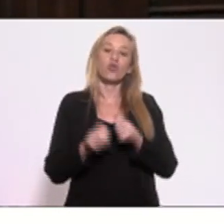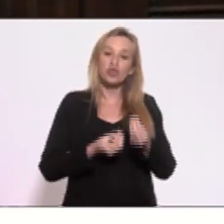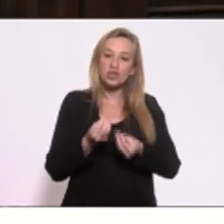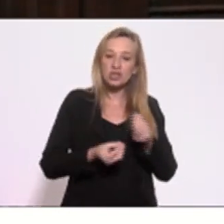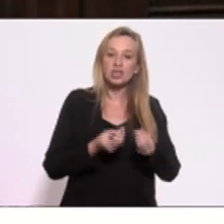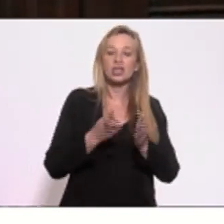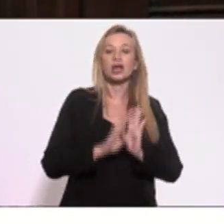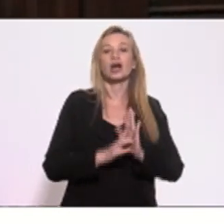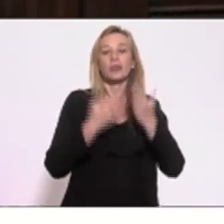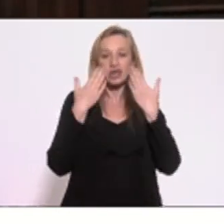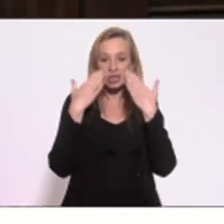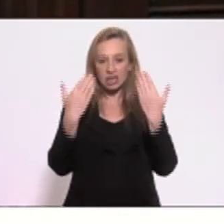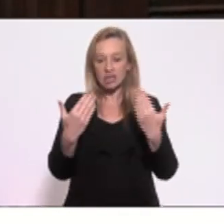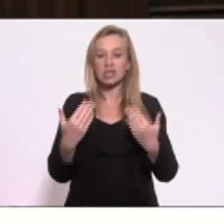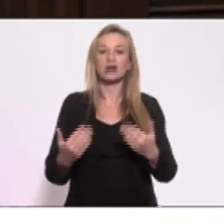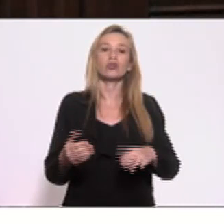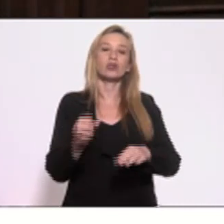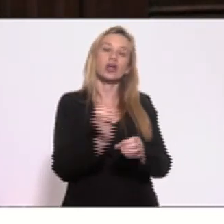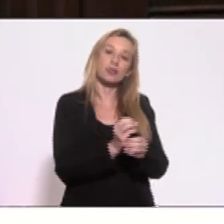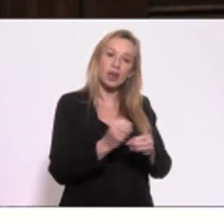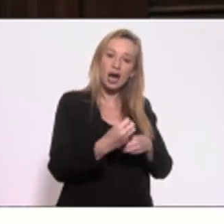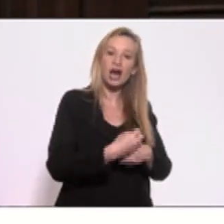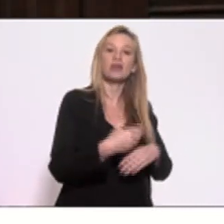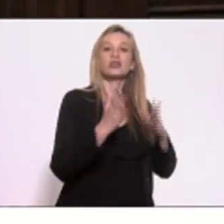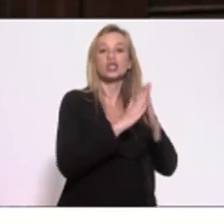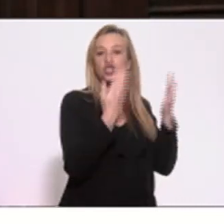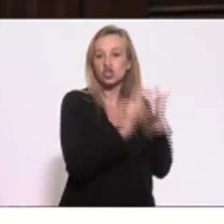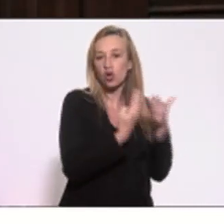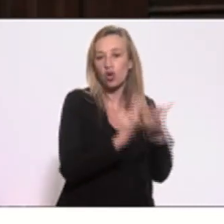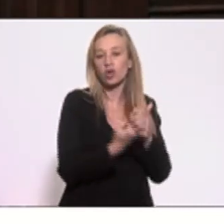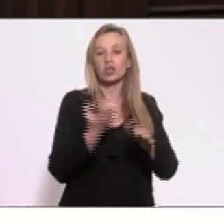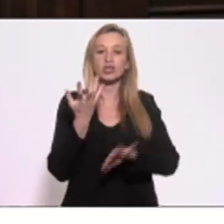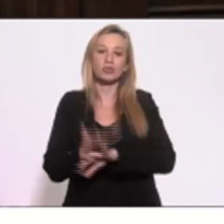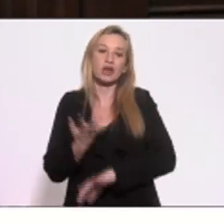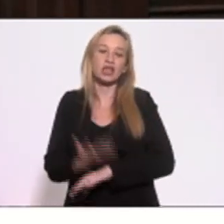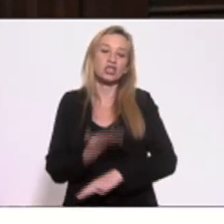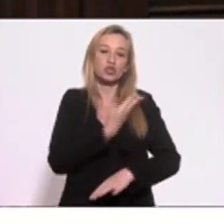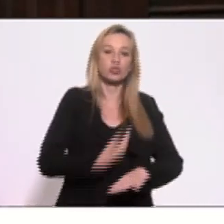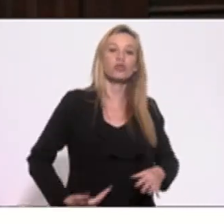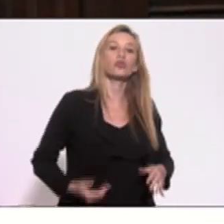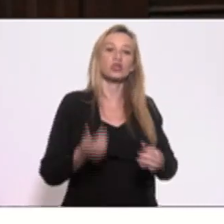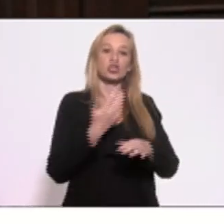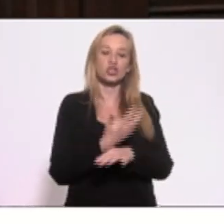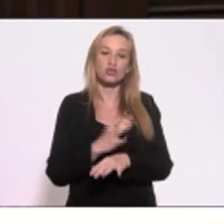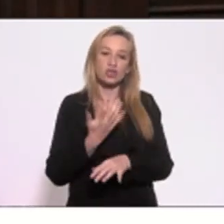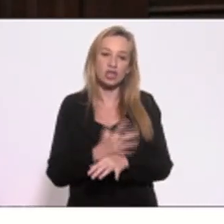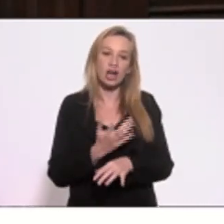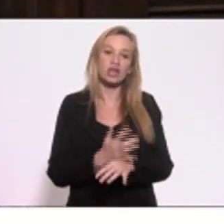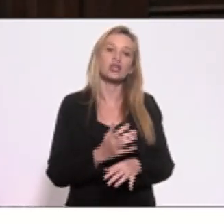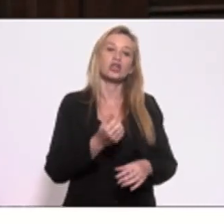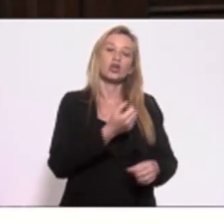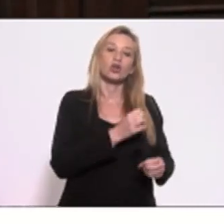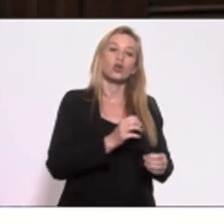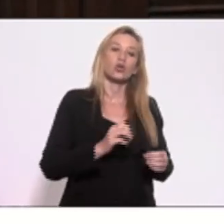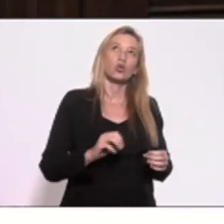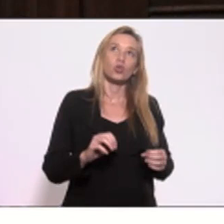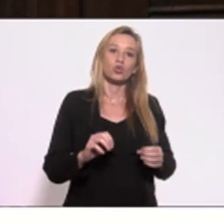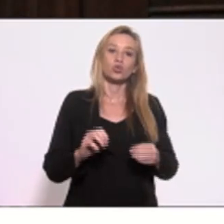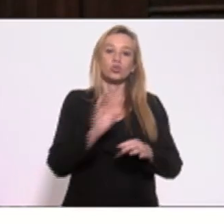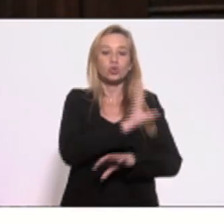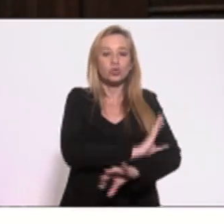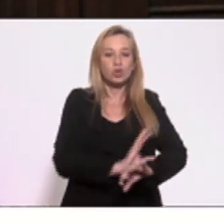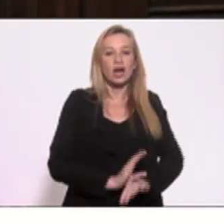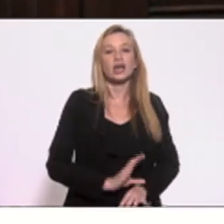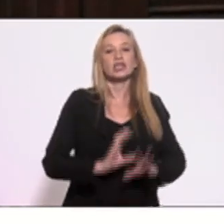em bairros, escolas, praças públicas e atividades culturais com o objetivo de preservar as